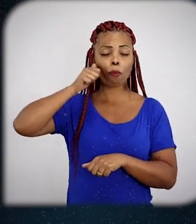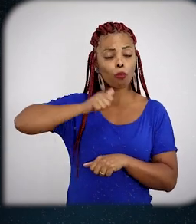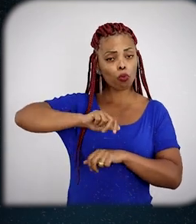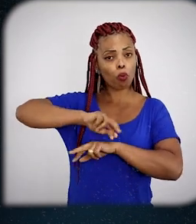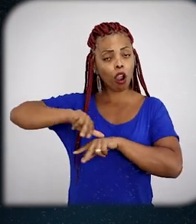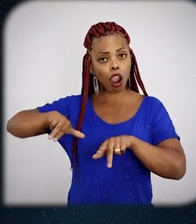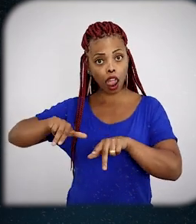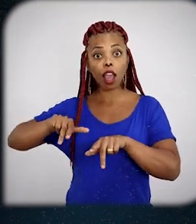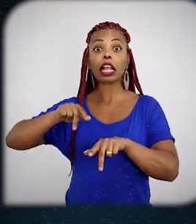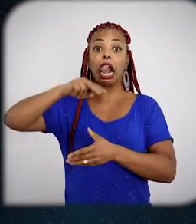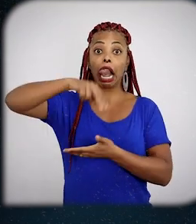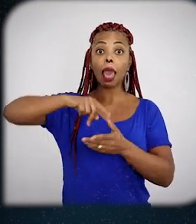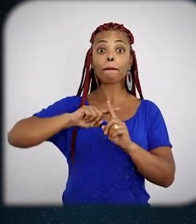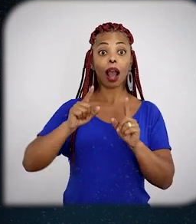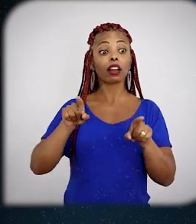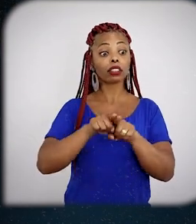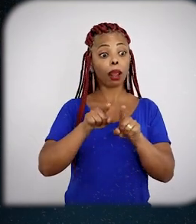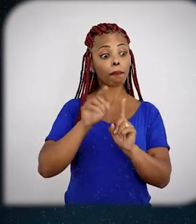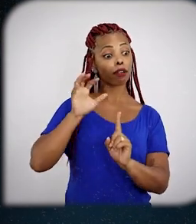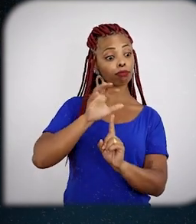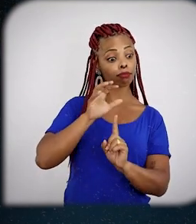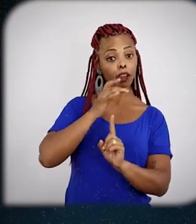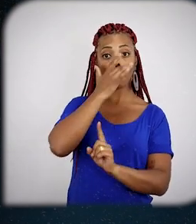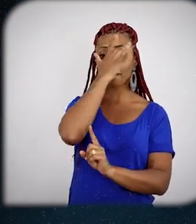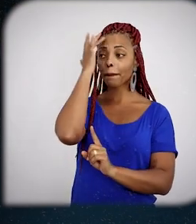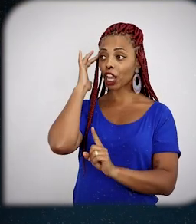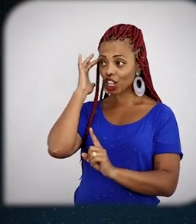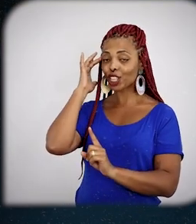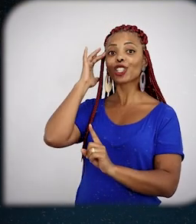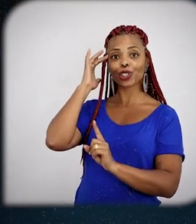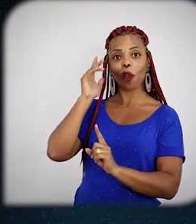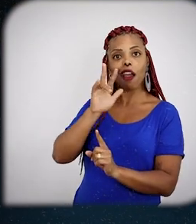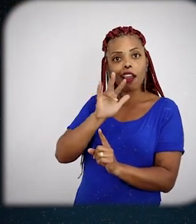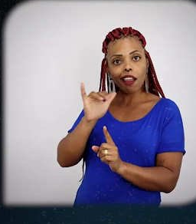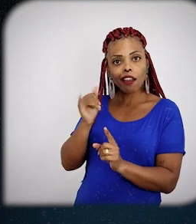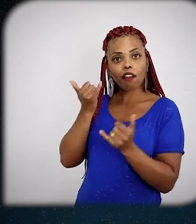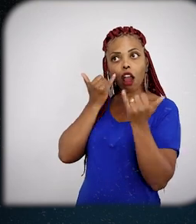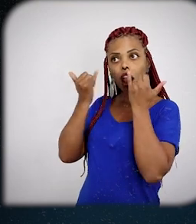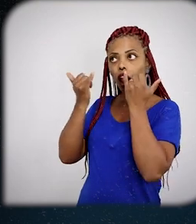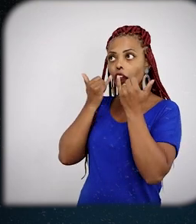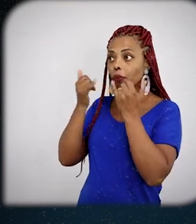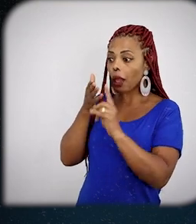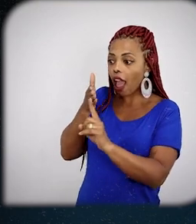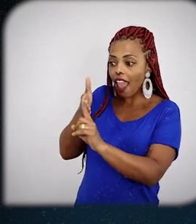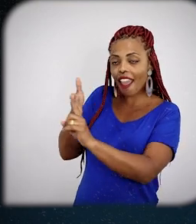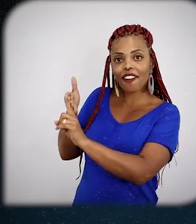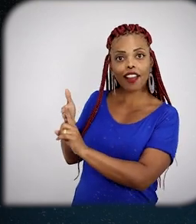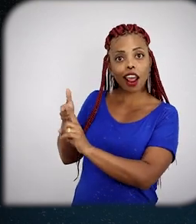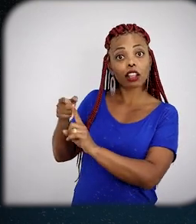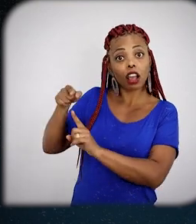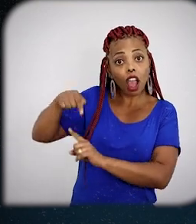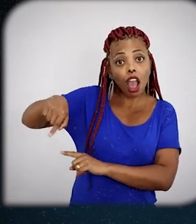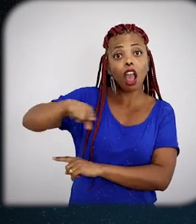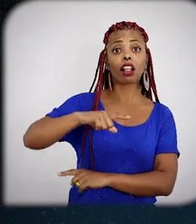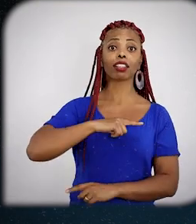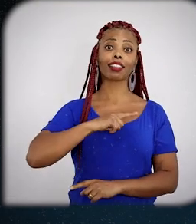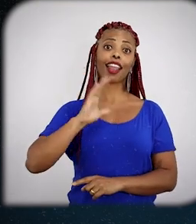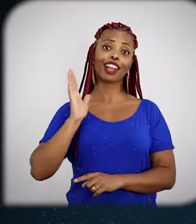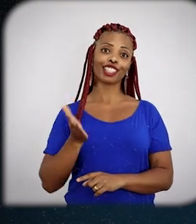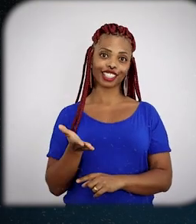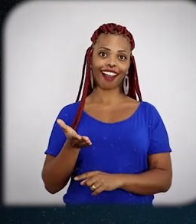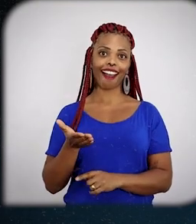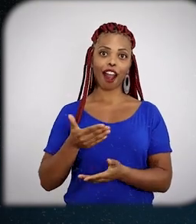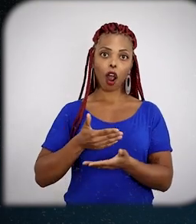negros e negras sendo lidos, mas sendo formados, informados por essas referências que já estão